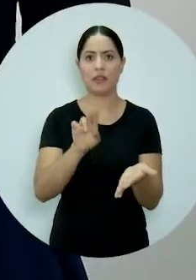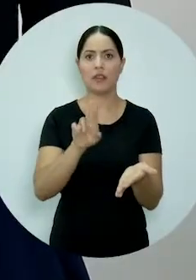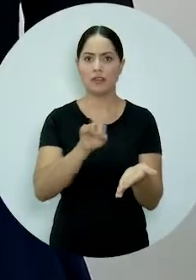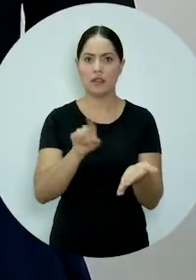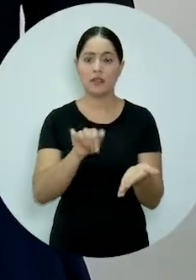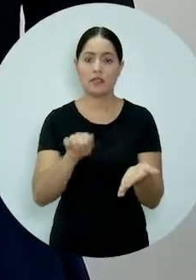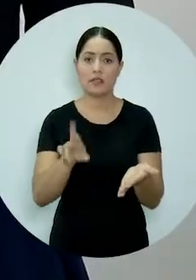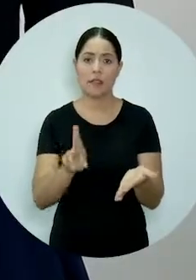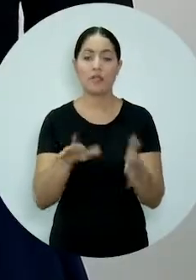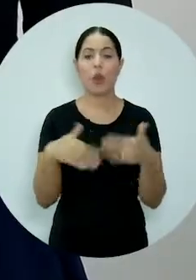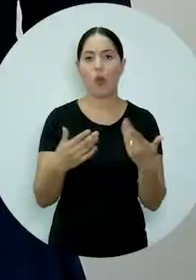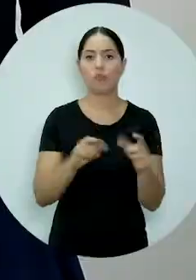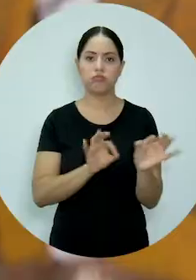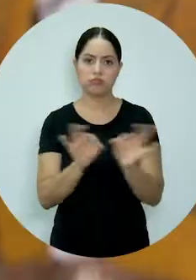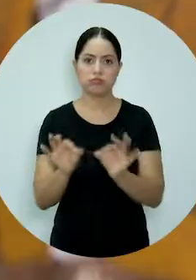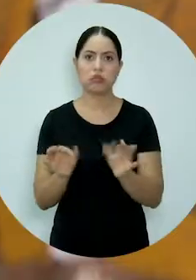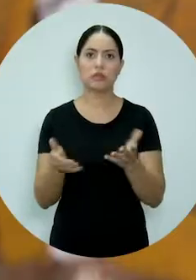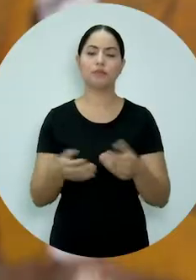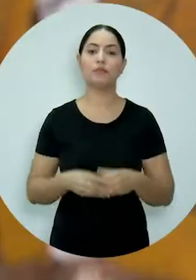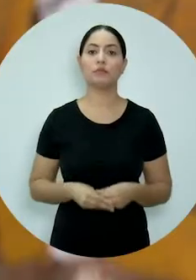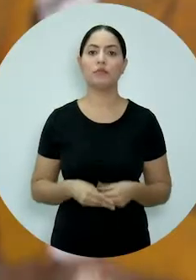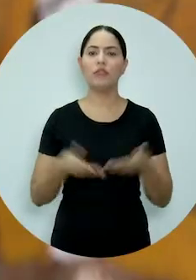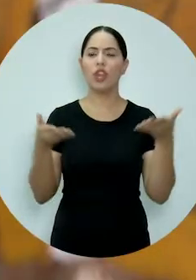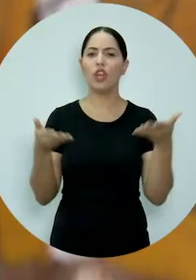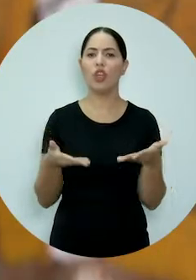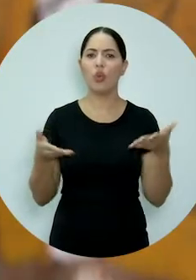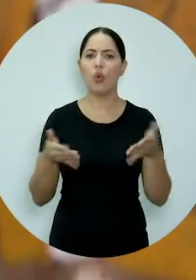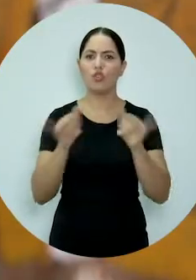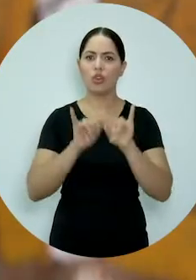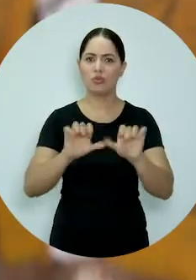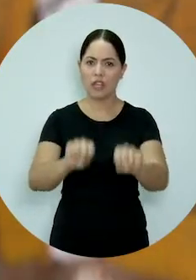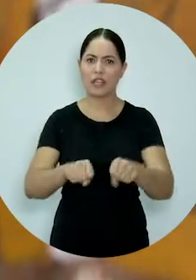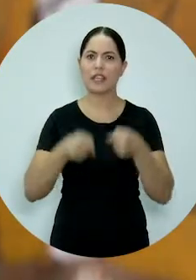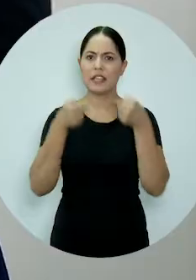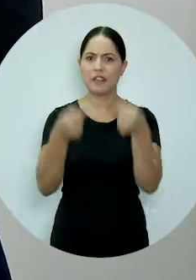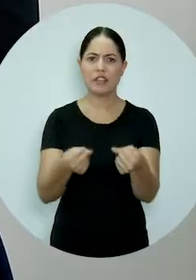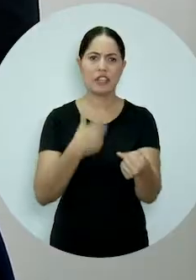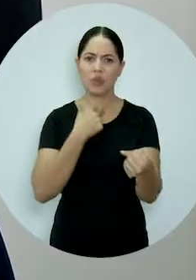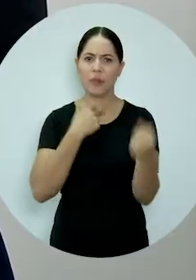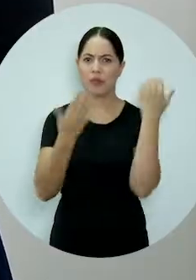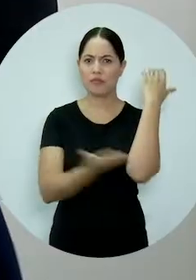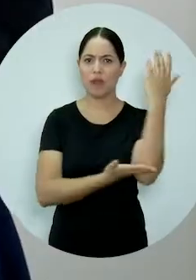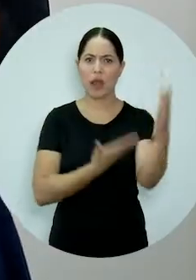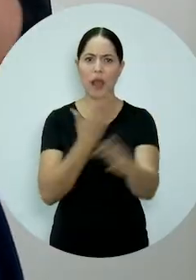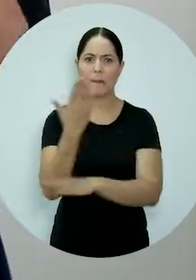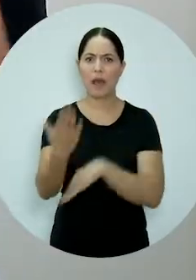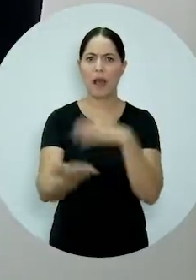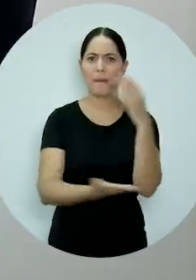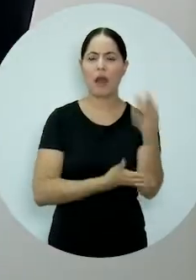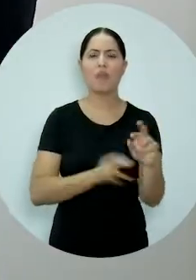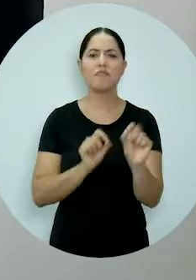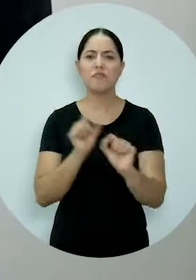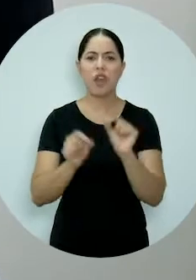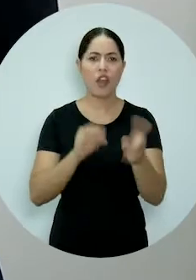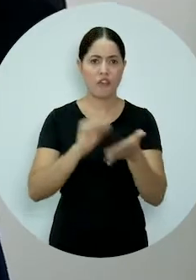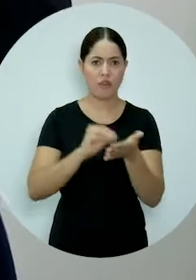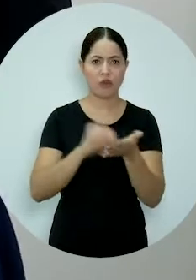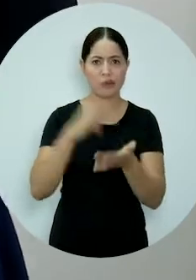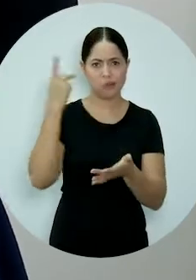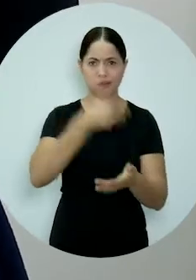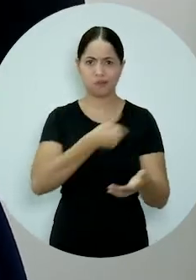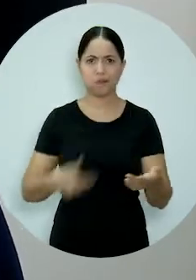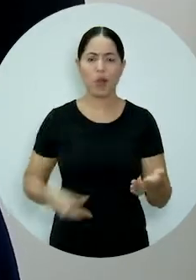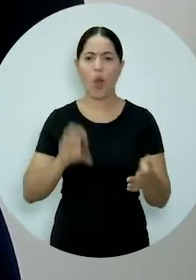mesmo a criminalização daquela conduta. E hoje no combate ao desmatamento, a senhora acredita que faltam? Políticas públicas ou falta